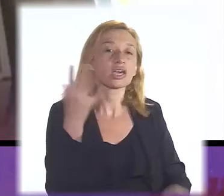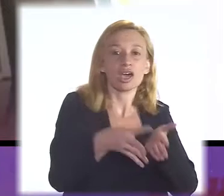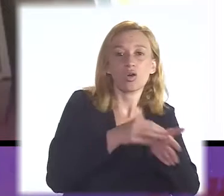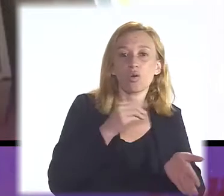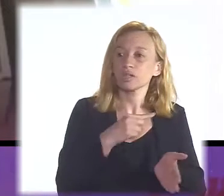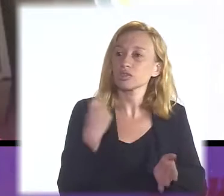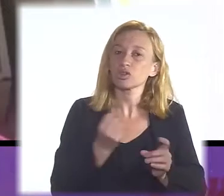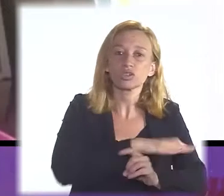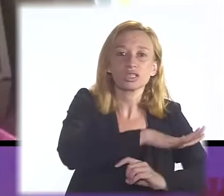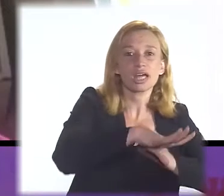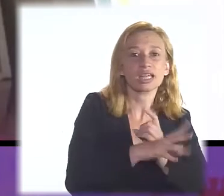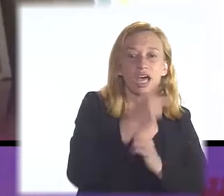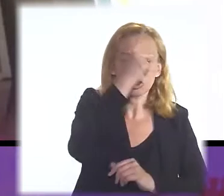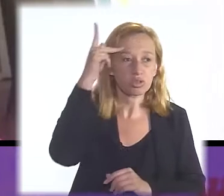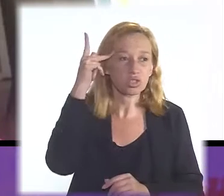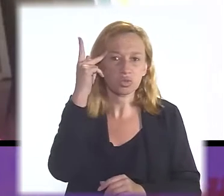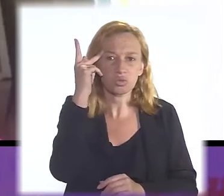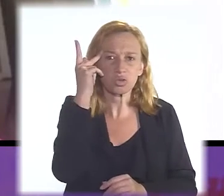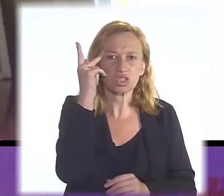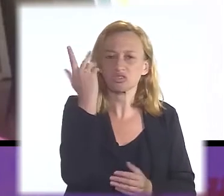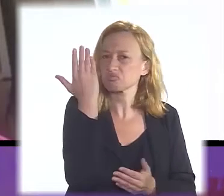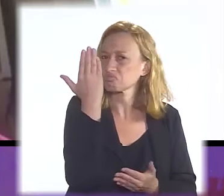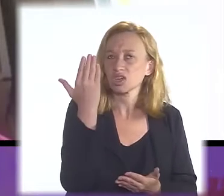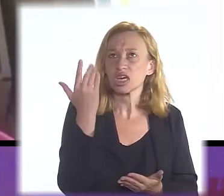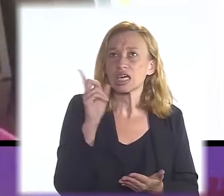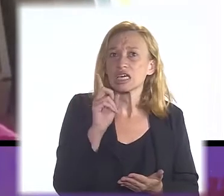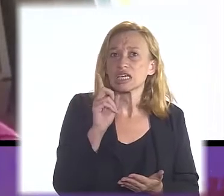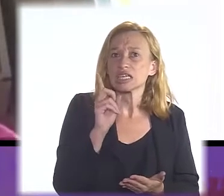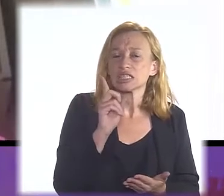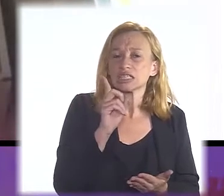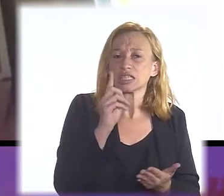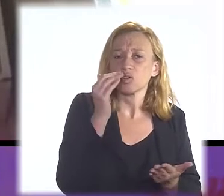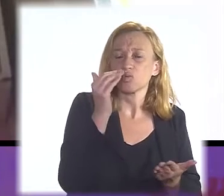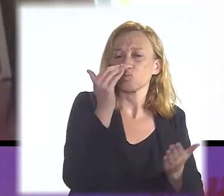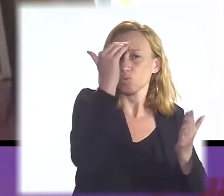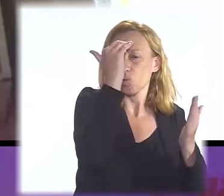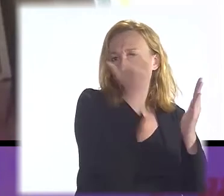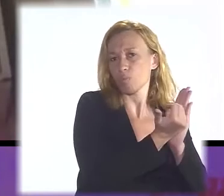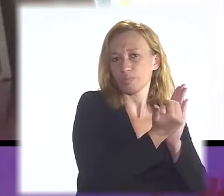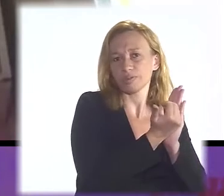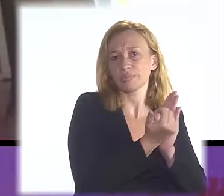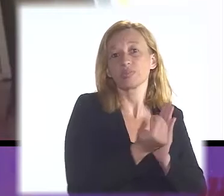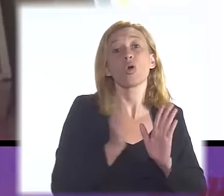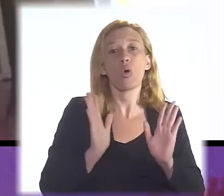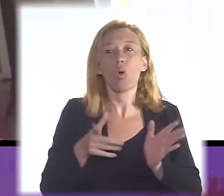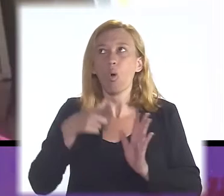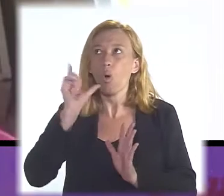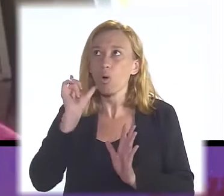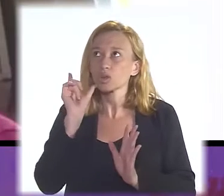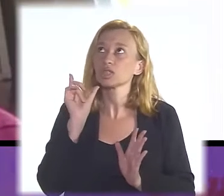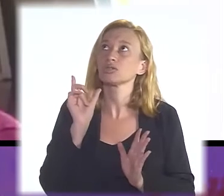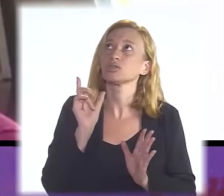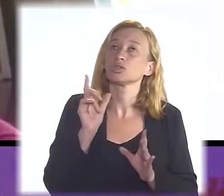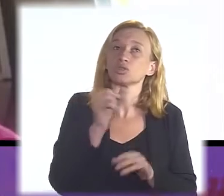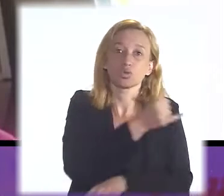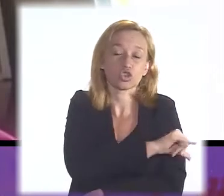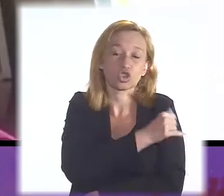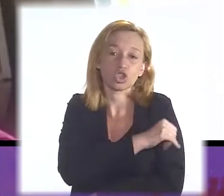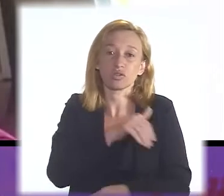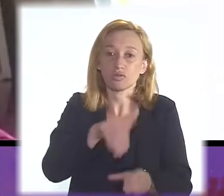nossa sociedade, as pessoas descumprindo. Ainda ontem, dia de votação aqui no Rio de Janeiro, nós